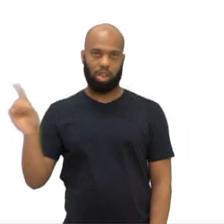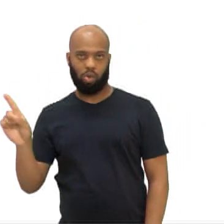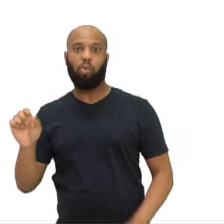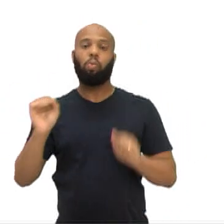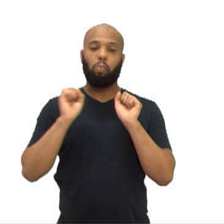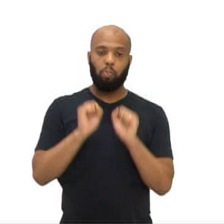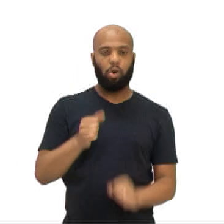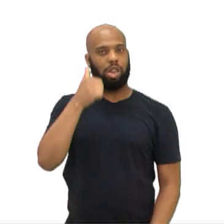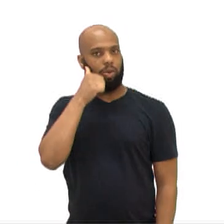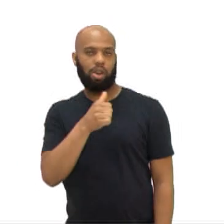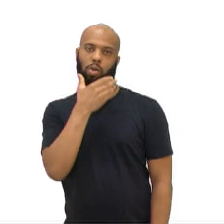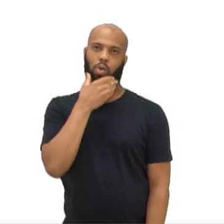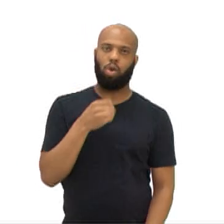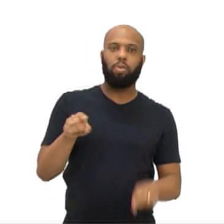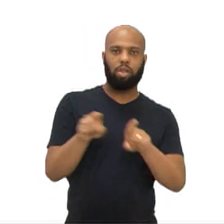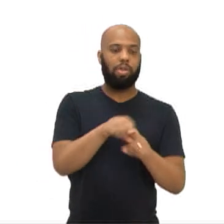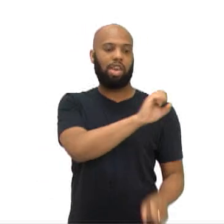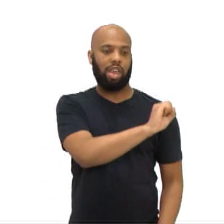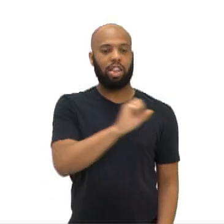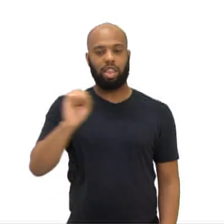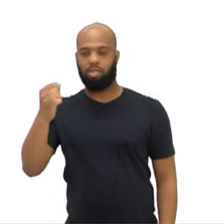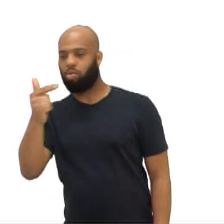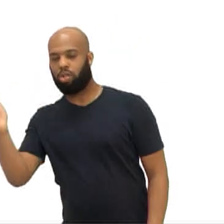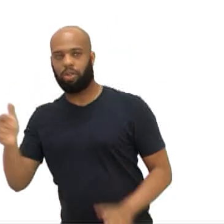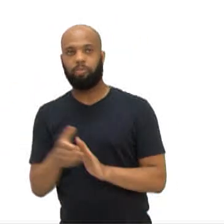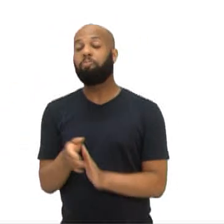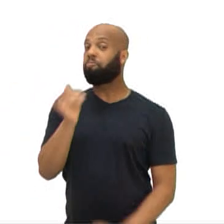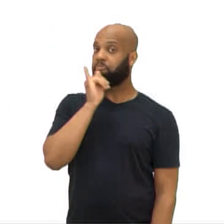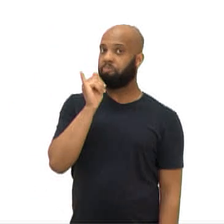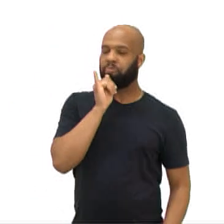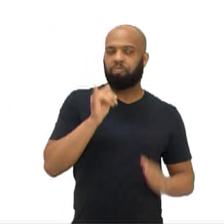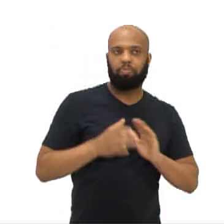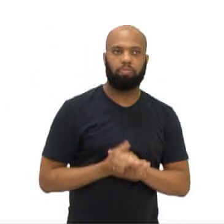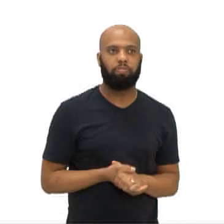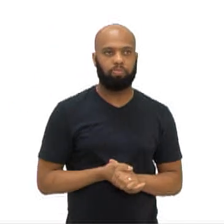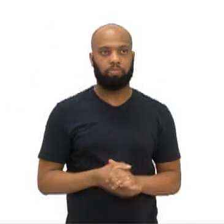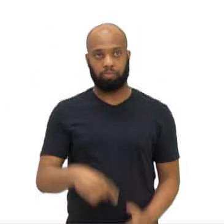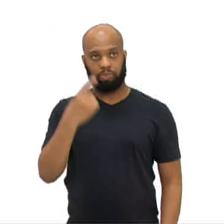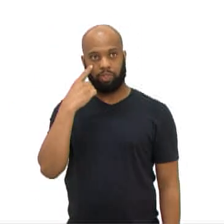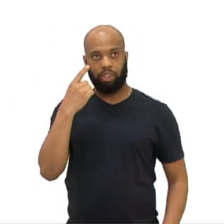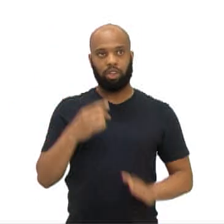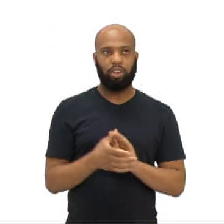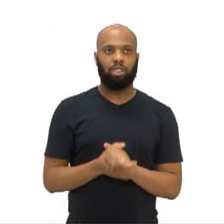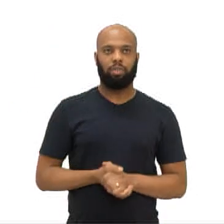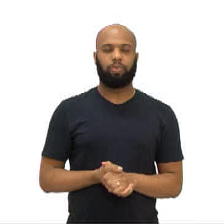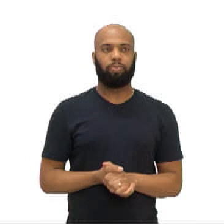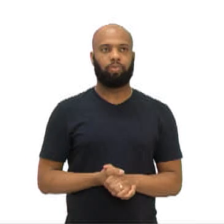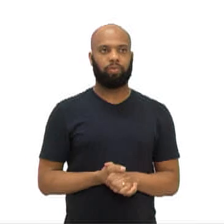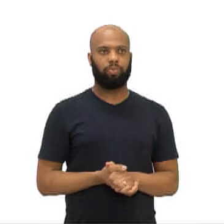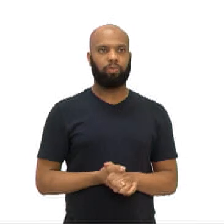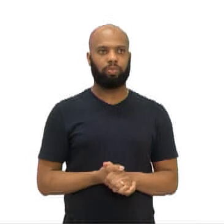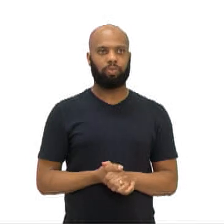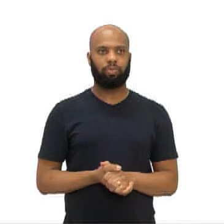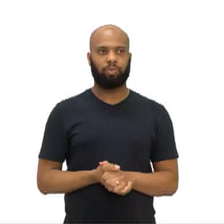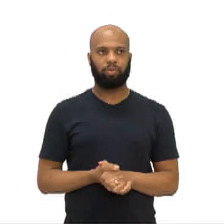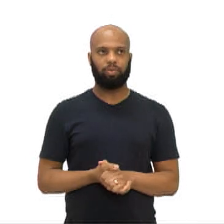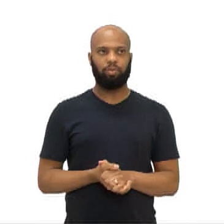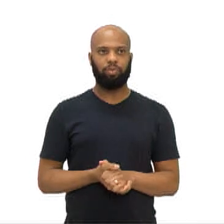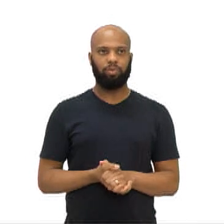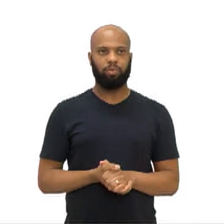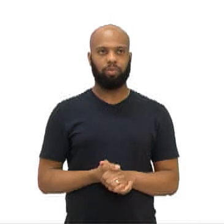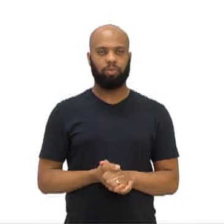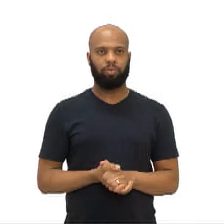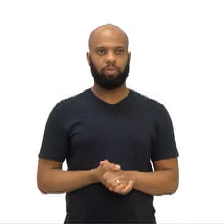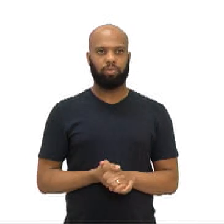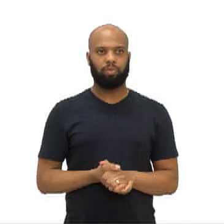feminino, plural e singular. Exemplo. A ver. Mucho alumno. Alumno, substantivo